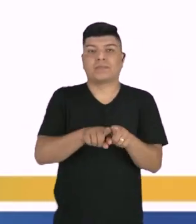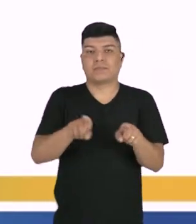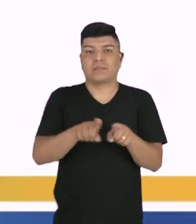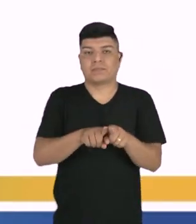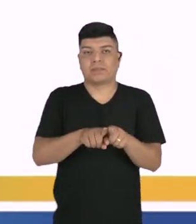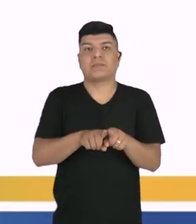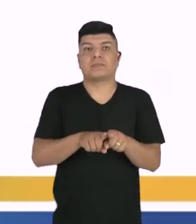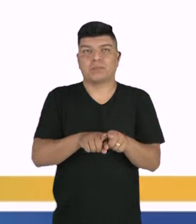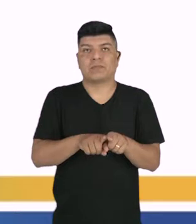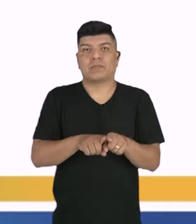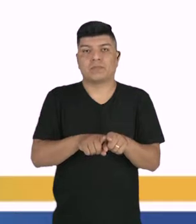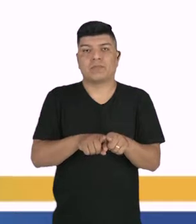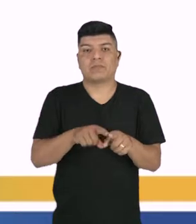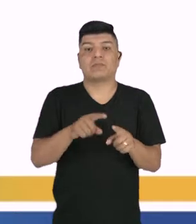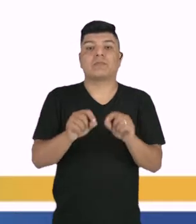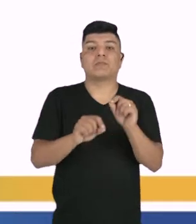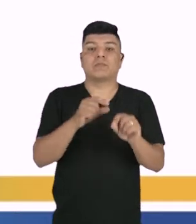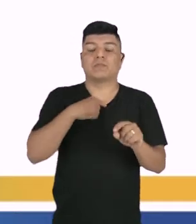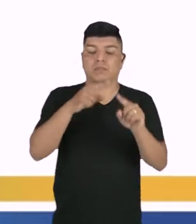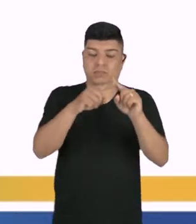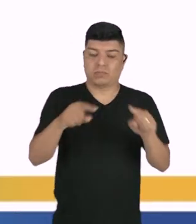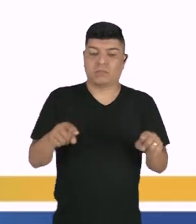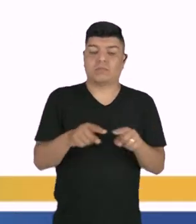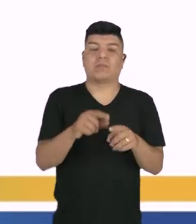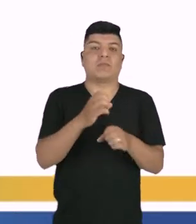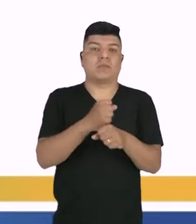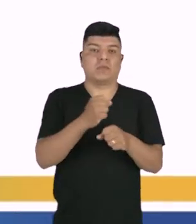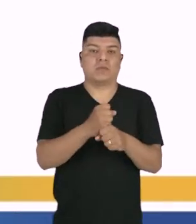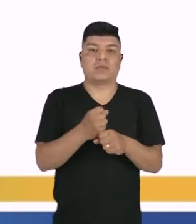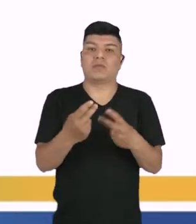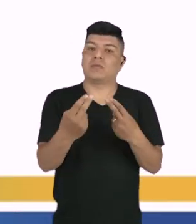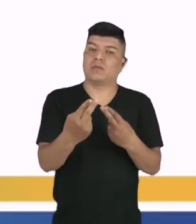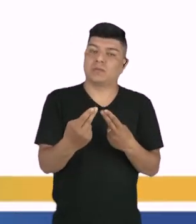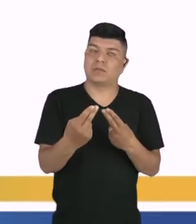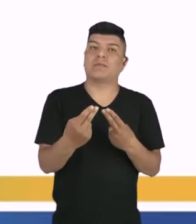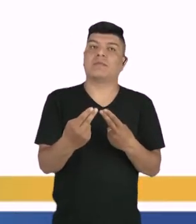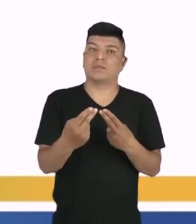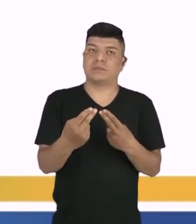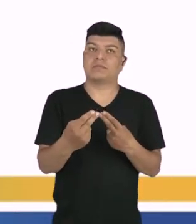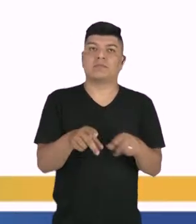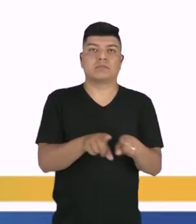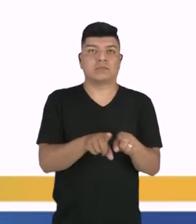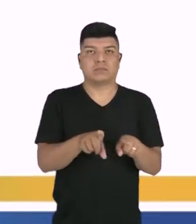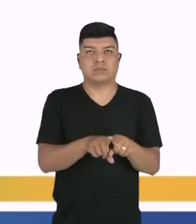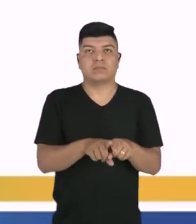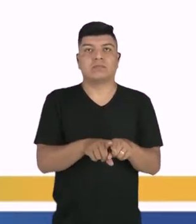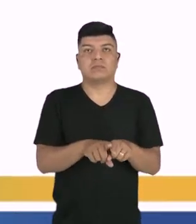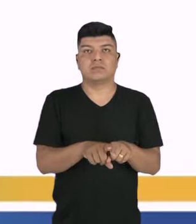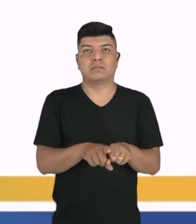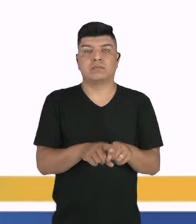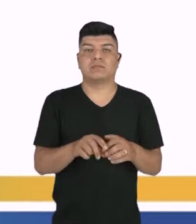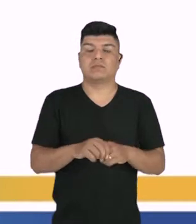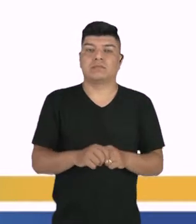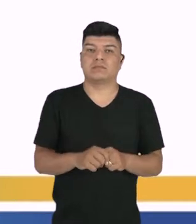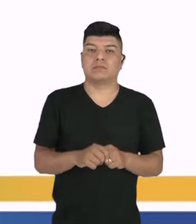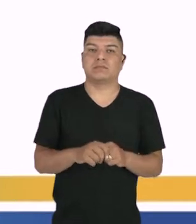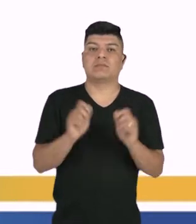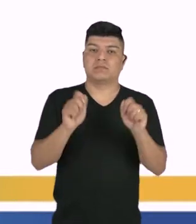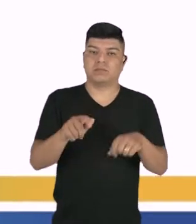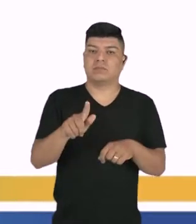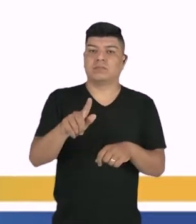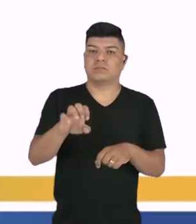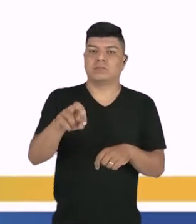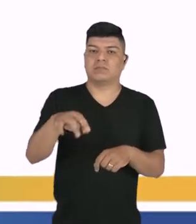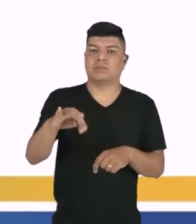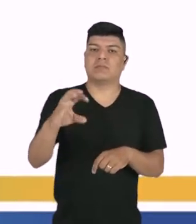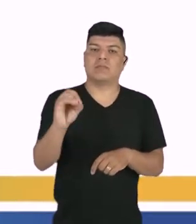arcos côngruos, ou seja, arcos que têm o mesmo ponto em comum na circunferência, são arcos genéricos, podemos dizer assim,